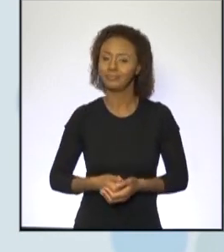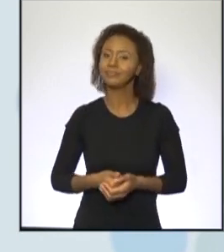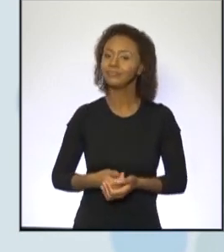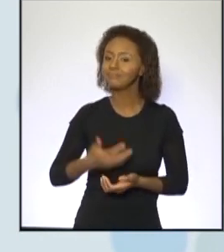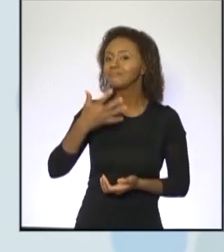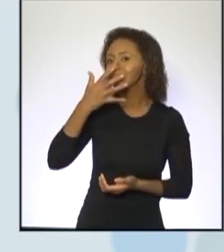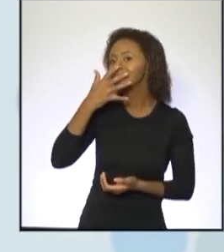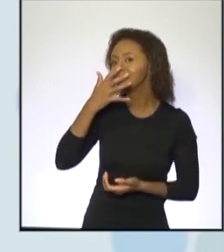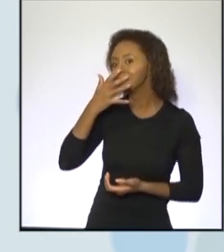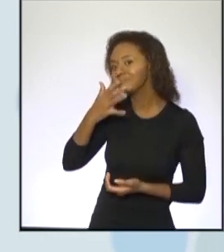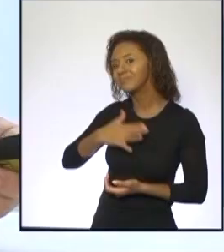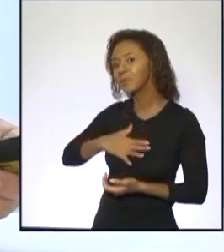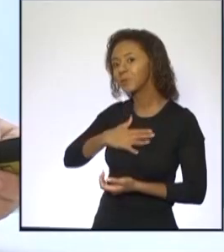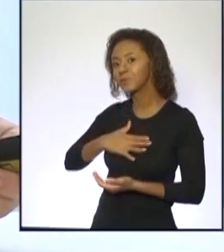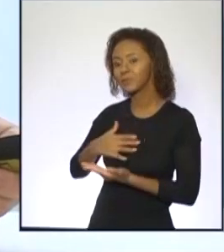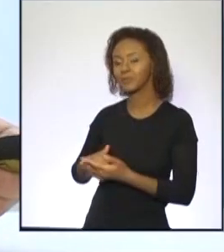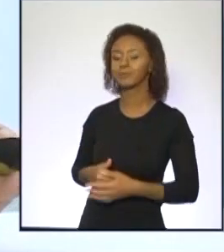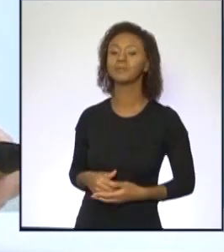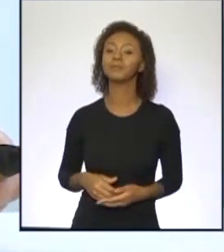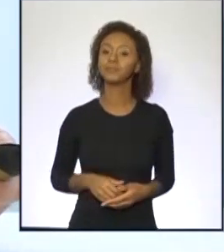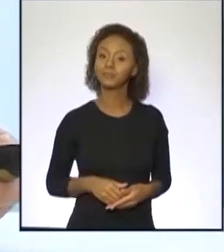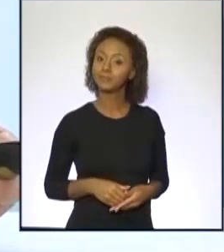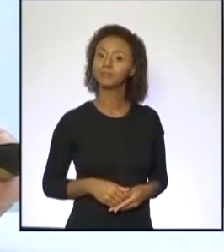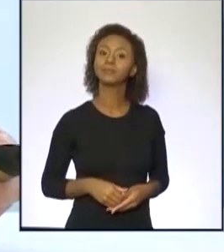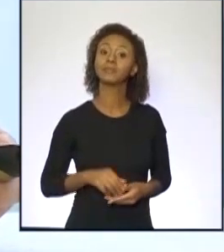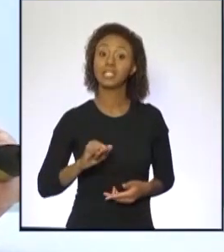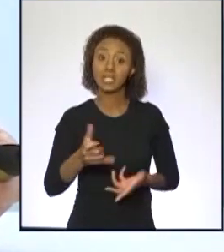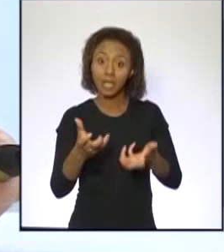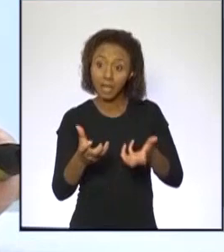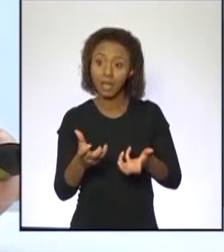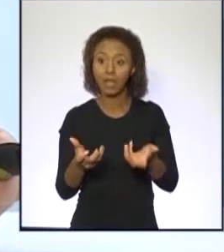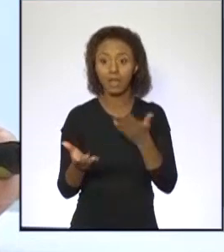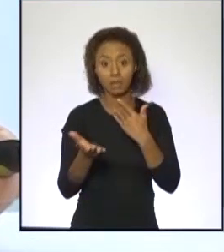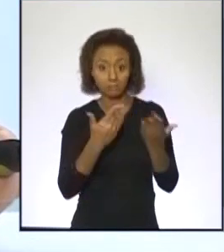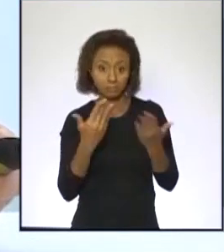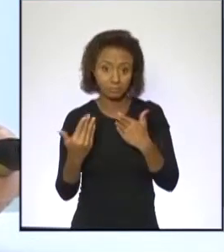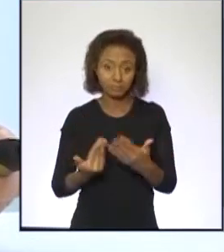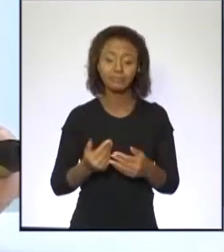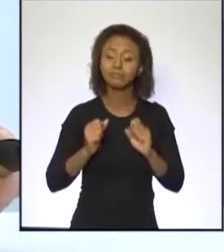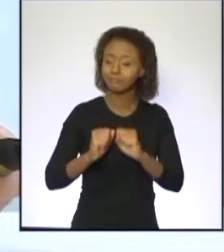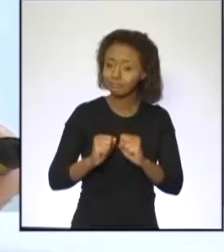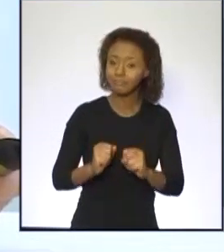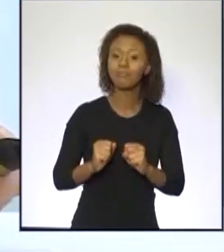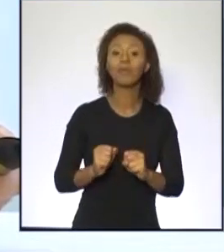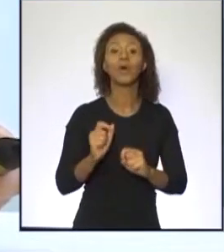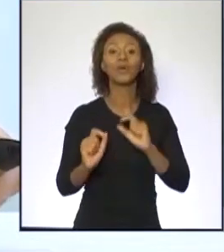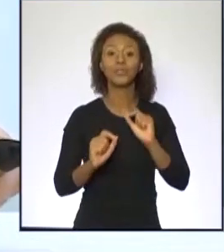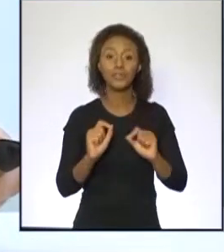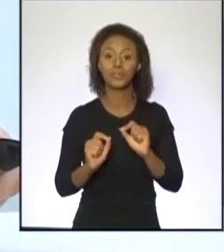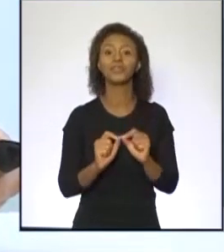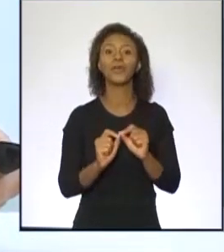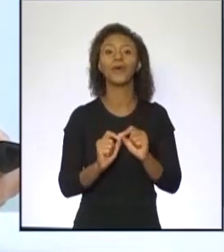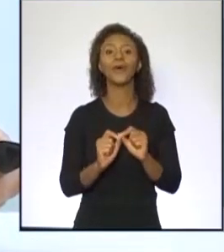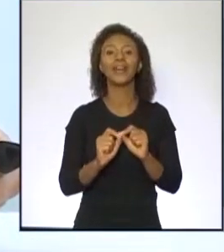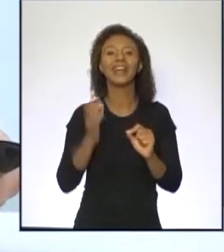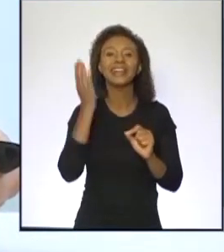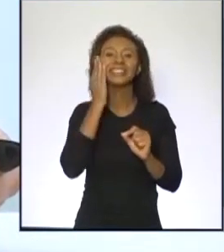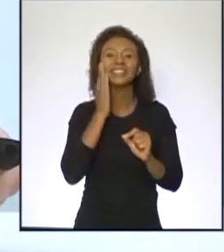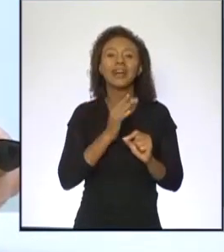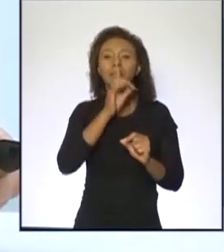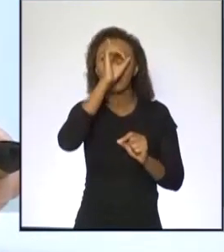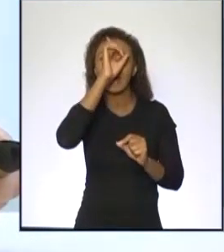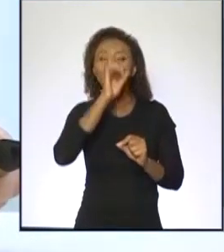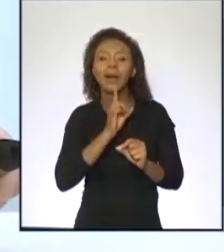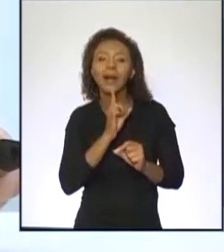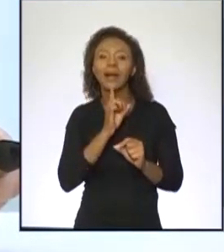muito esse trabalho. E para interagir com a gente, vocês podem colocar as carinhas, tá? No chat.